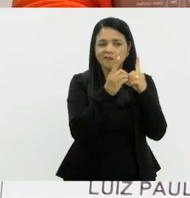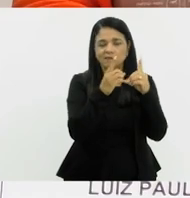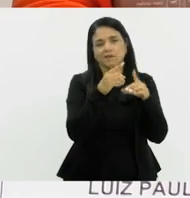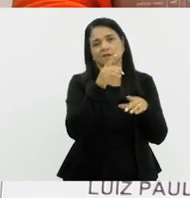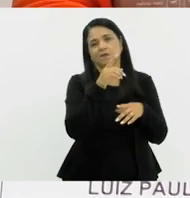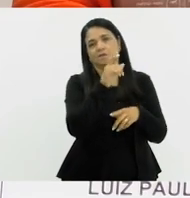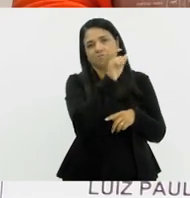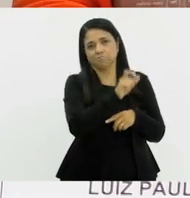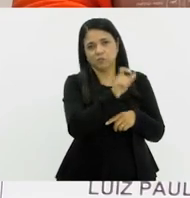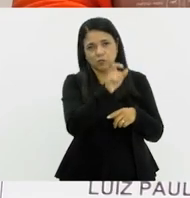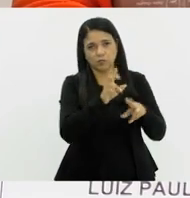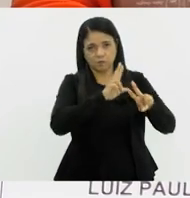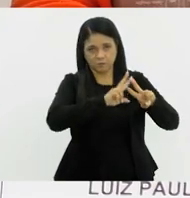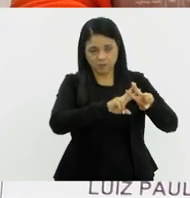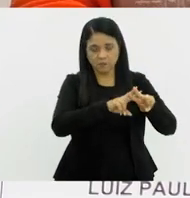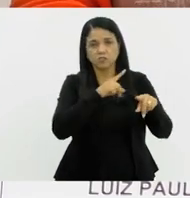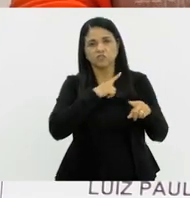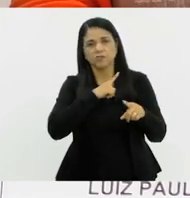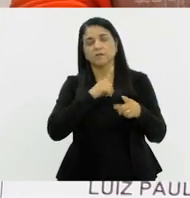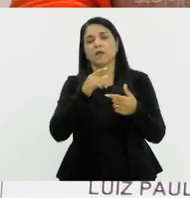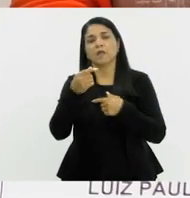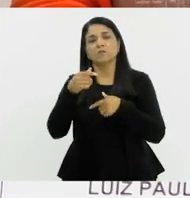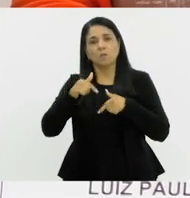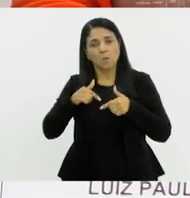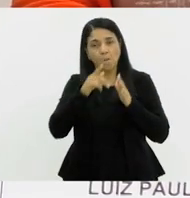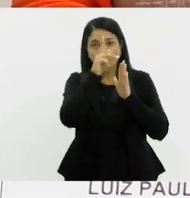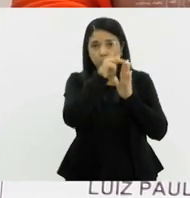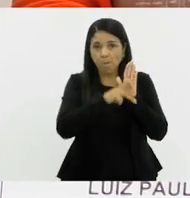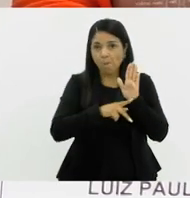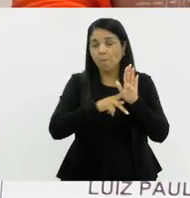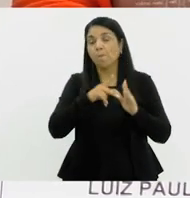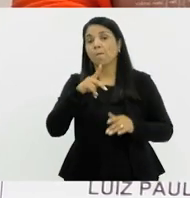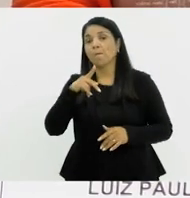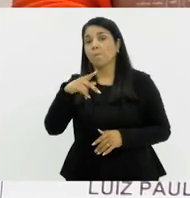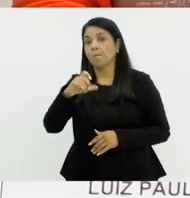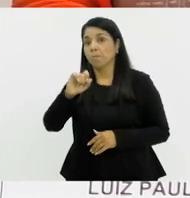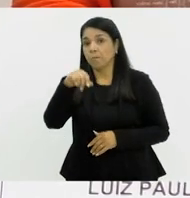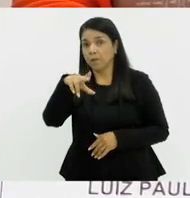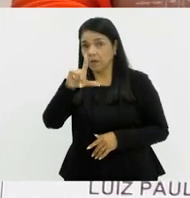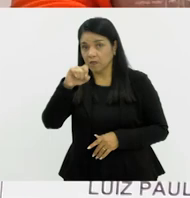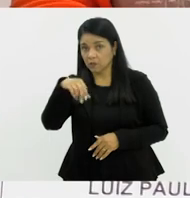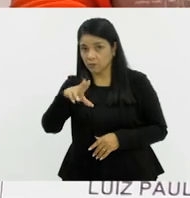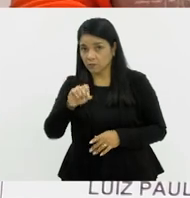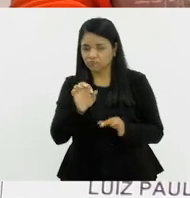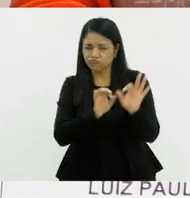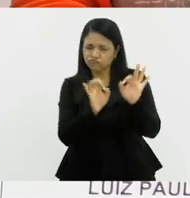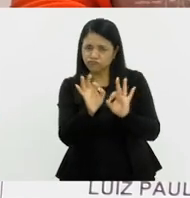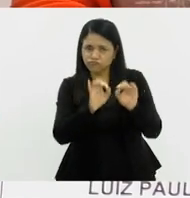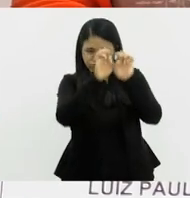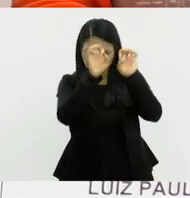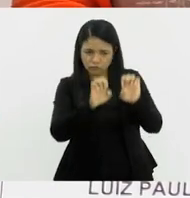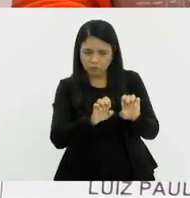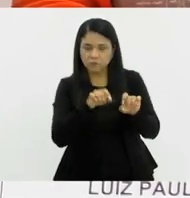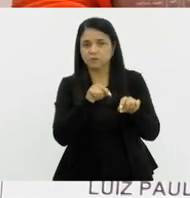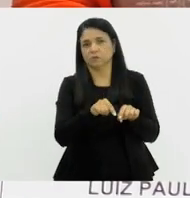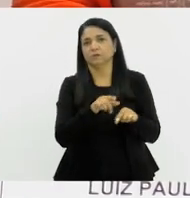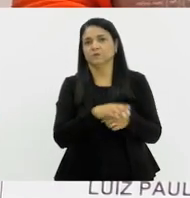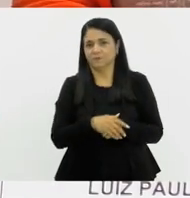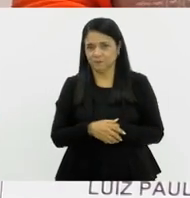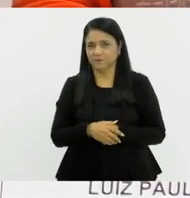de execução financeiro e de execução de estruturação daquele equipamento público.